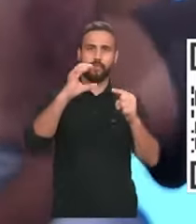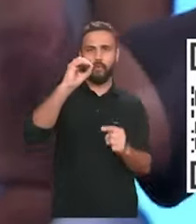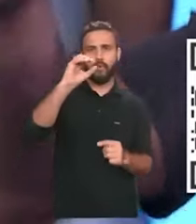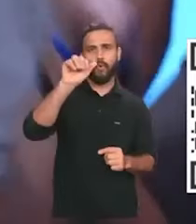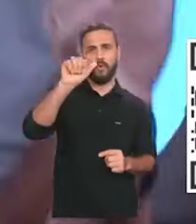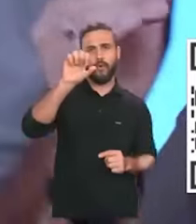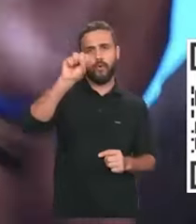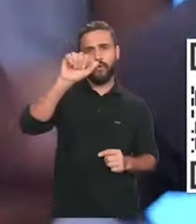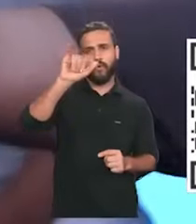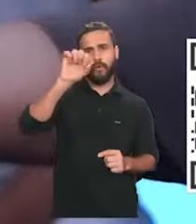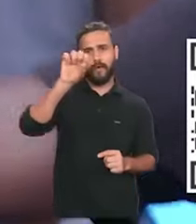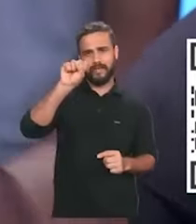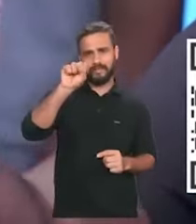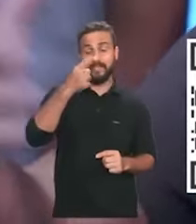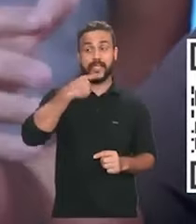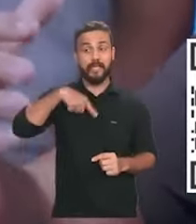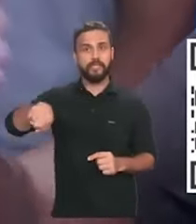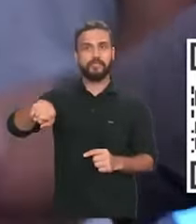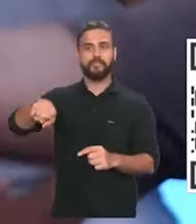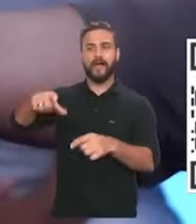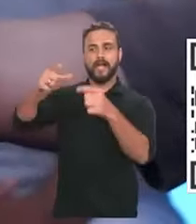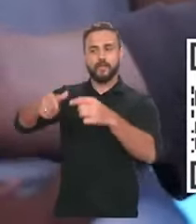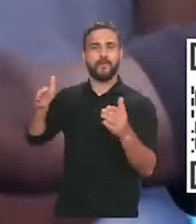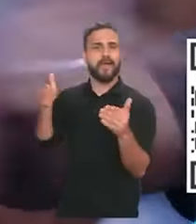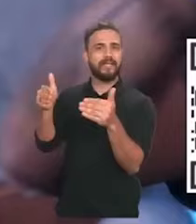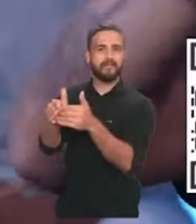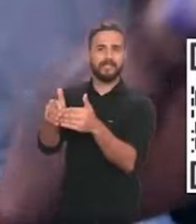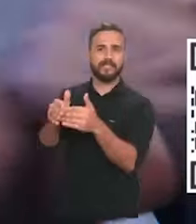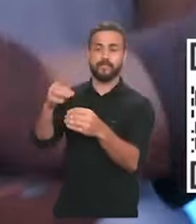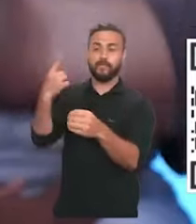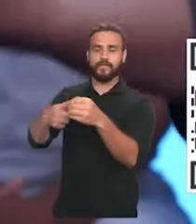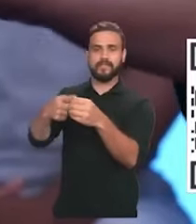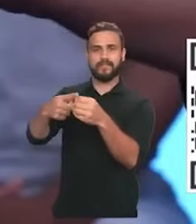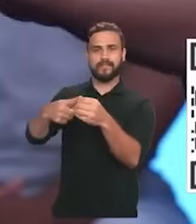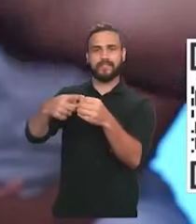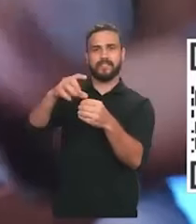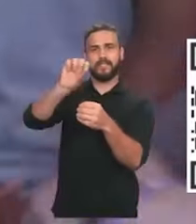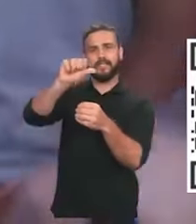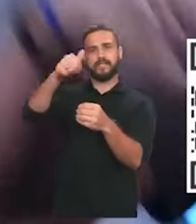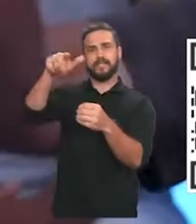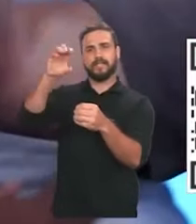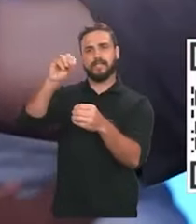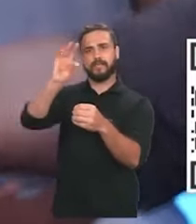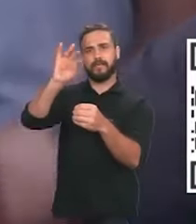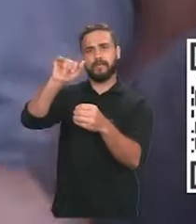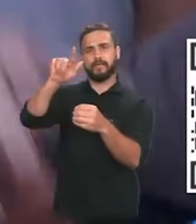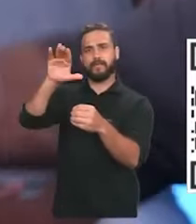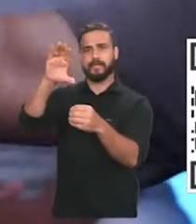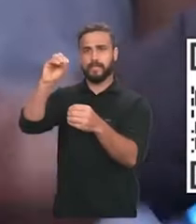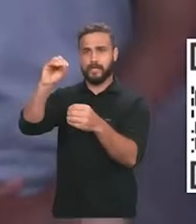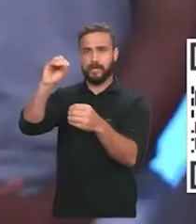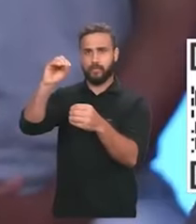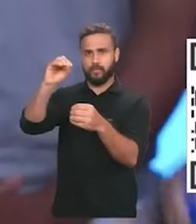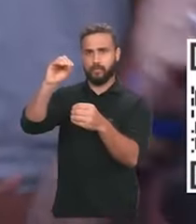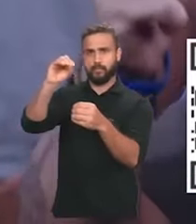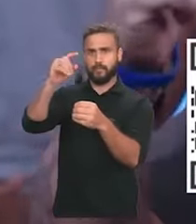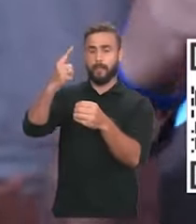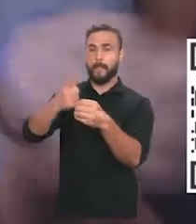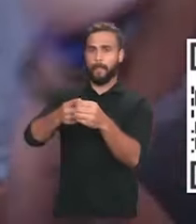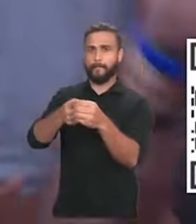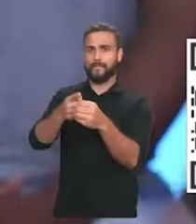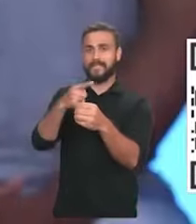lugares específicos, um exemplo. Santiago Compostela, pessoas fazem um caminho, caminho português, caminho inglês, caminho